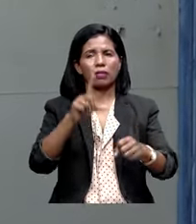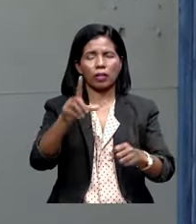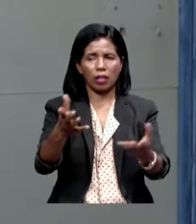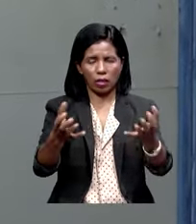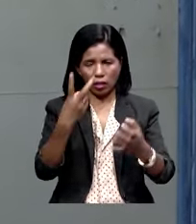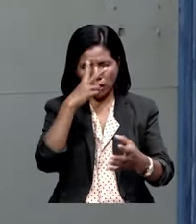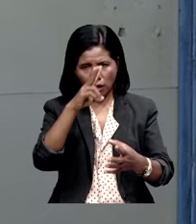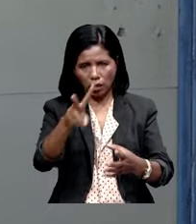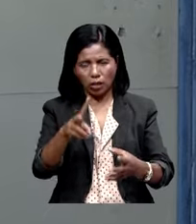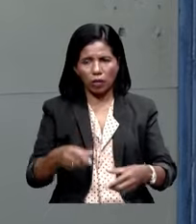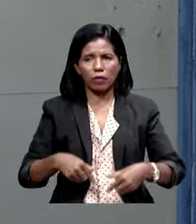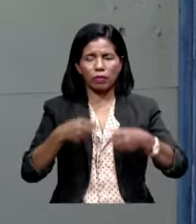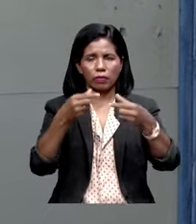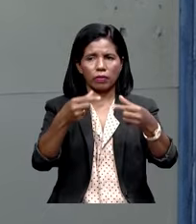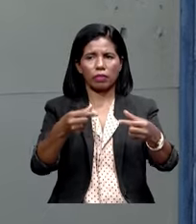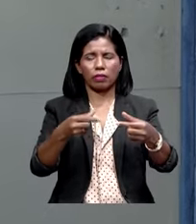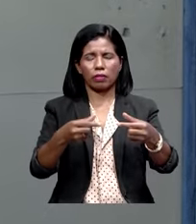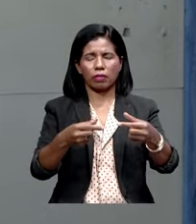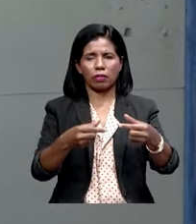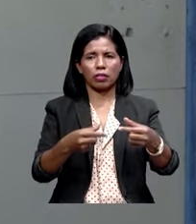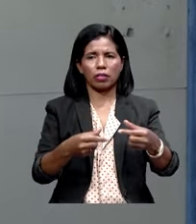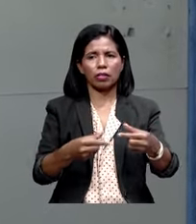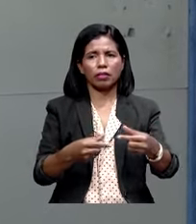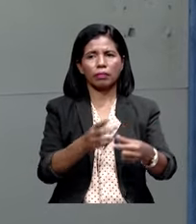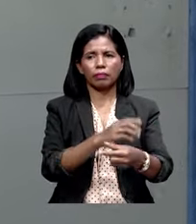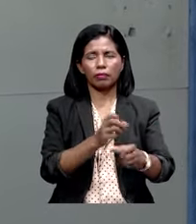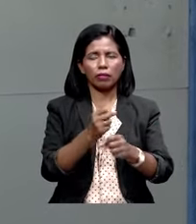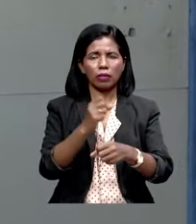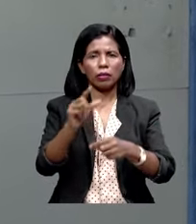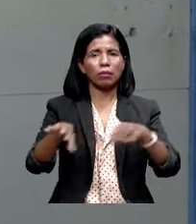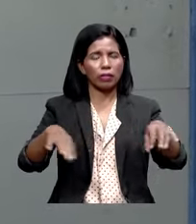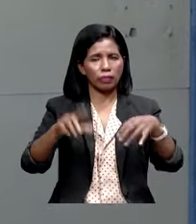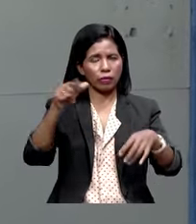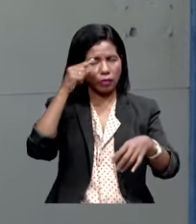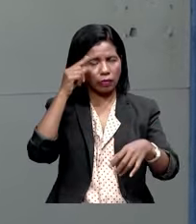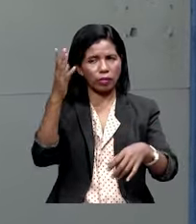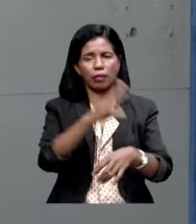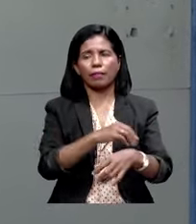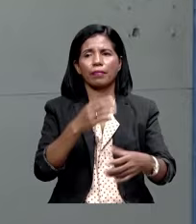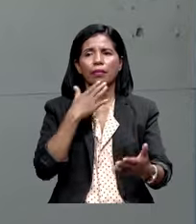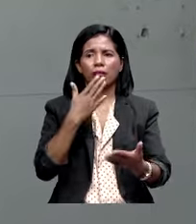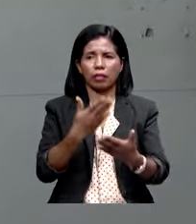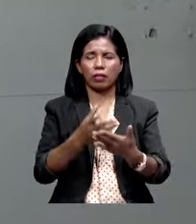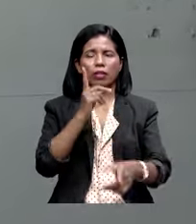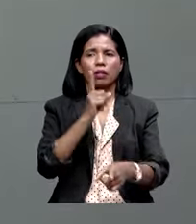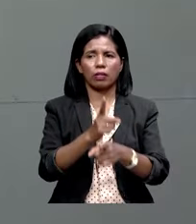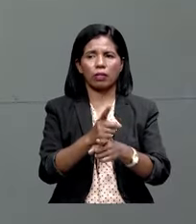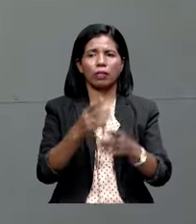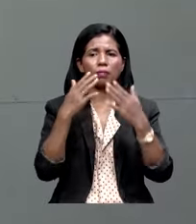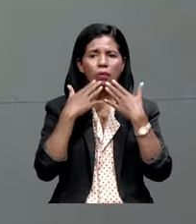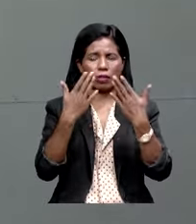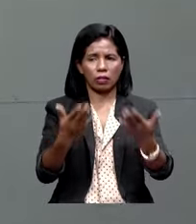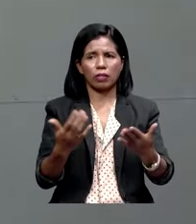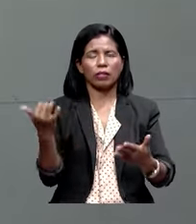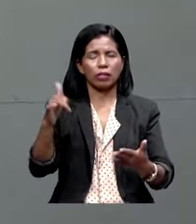e deu uma perspectiva para a governação. Partida dia de Tebes e agradecer na